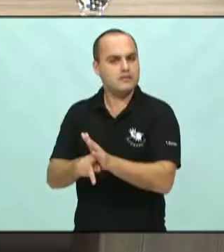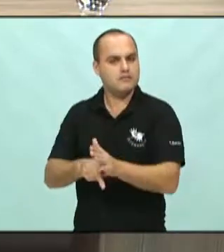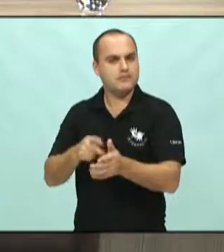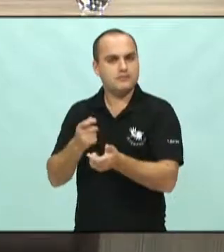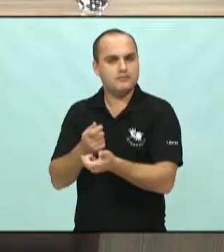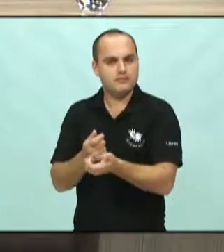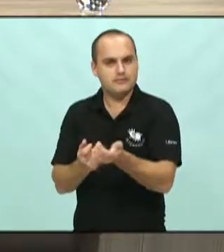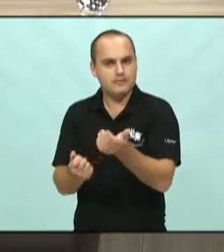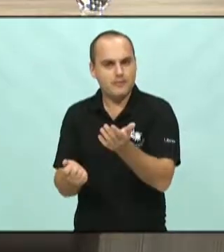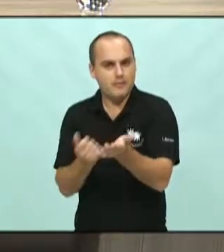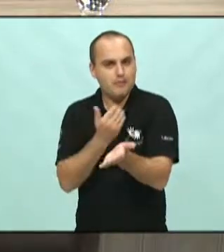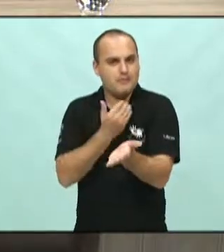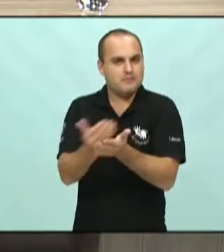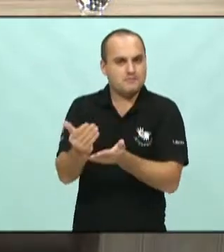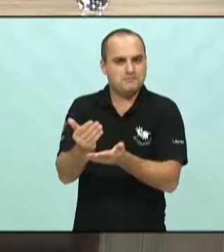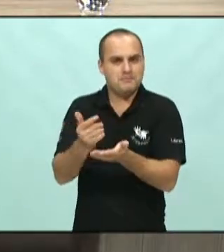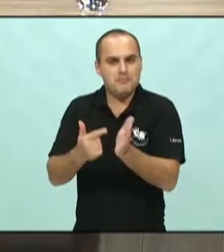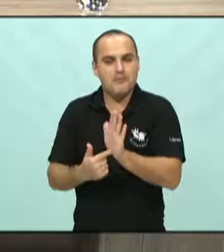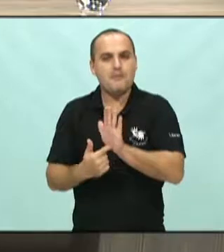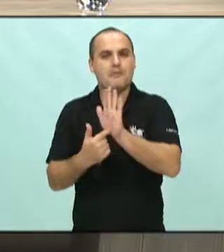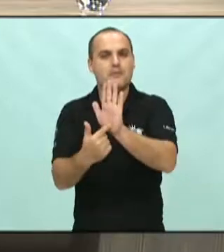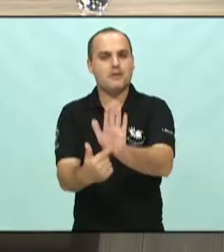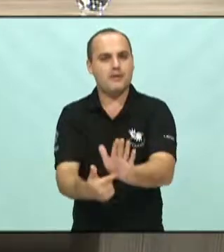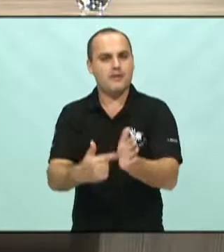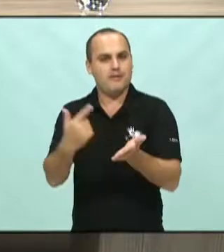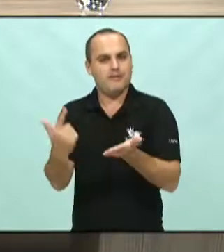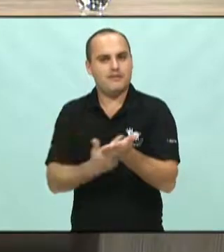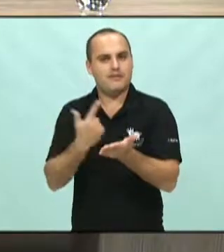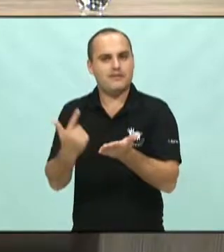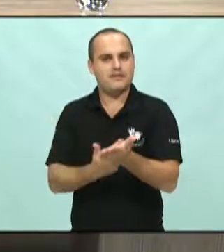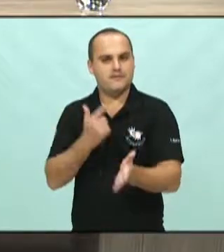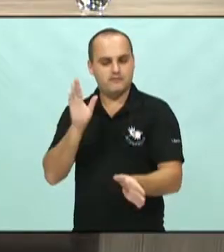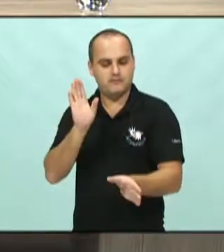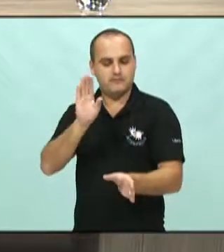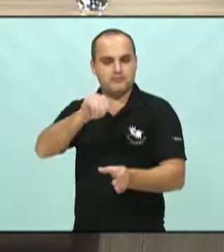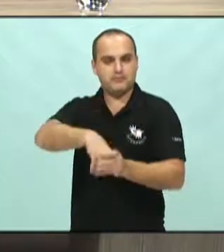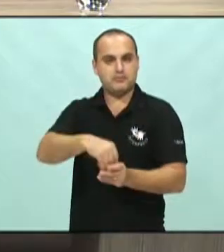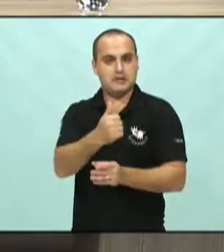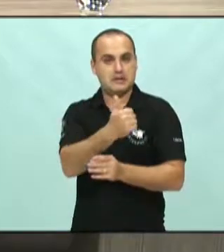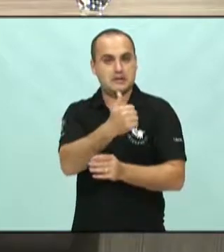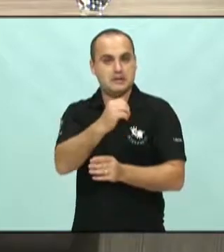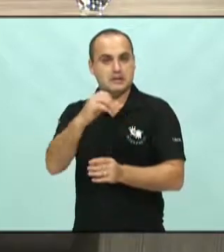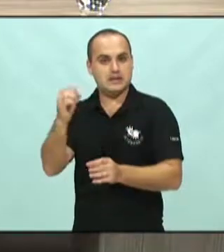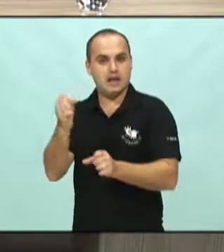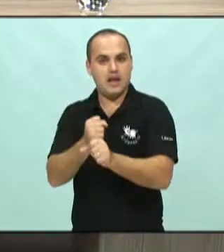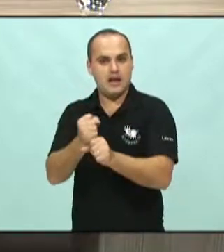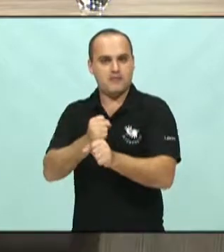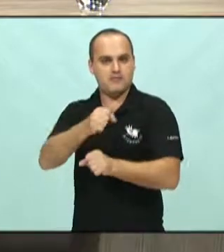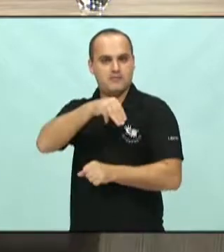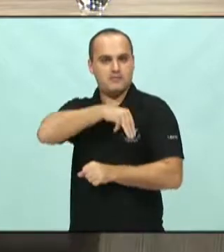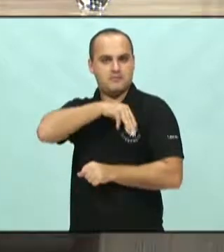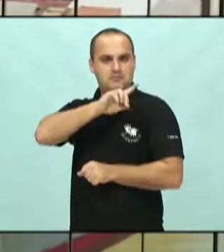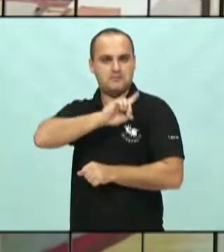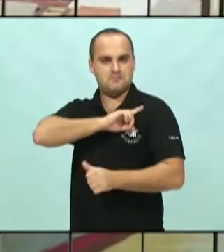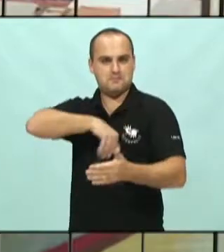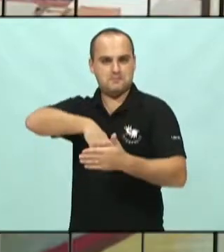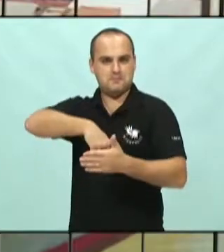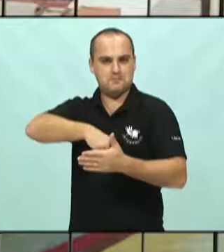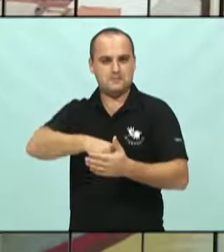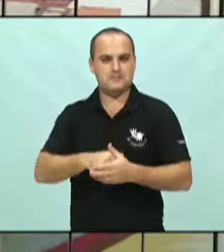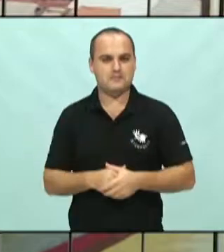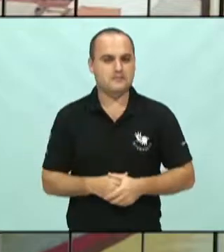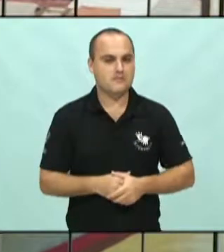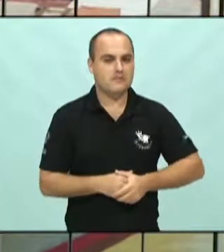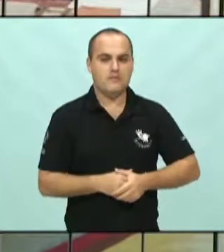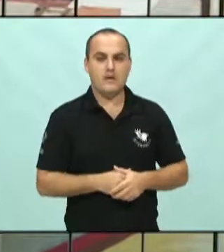lá nesse dia que apresentou a história integral desse centenário do Clube Náutico Marcílio Dias? Maurício, eu que